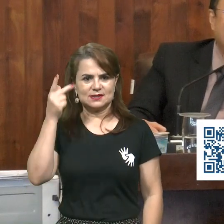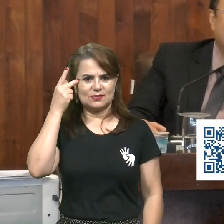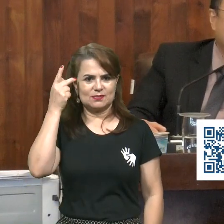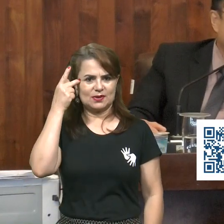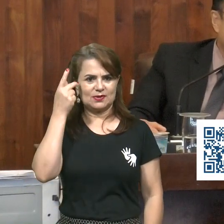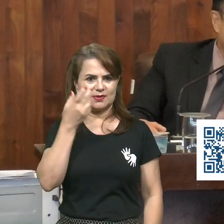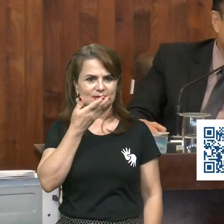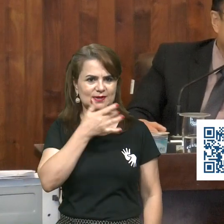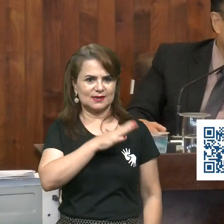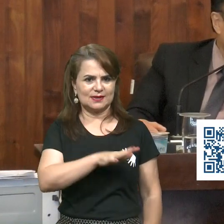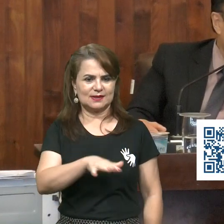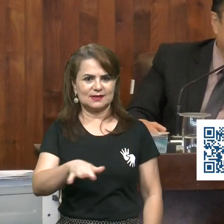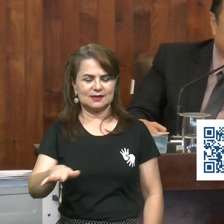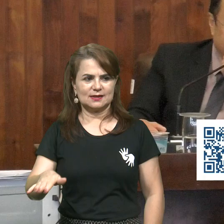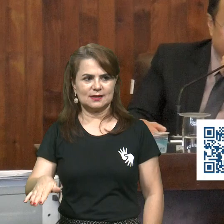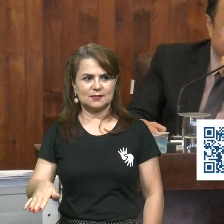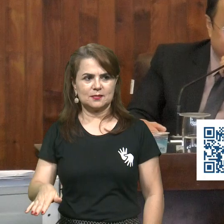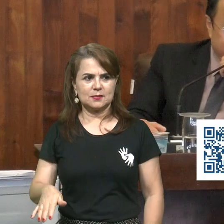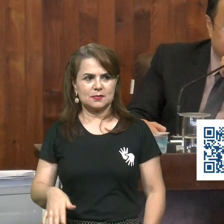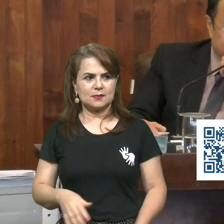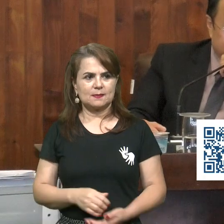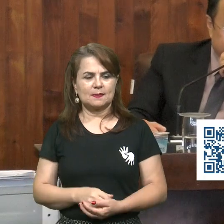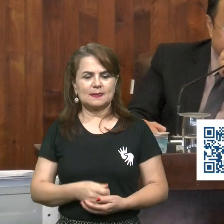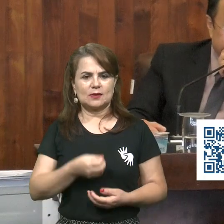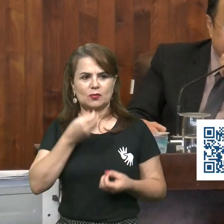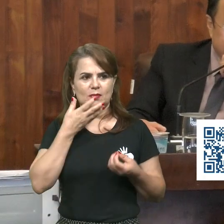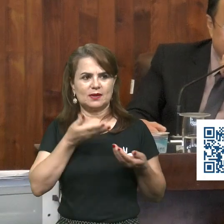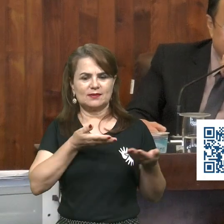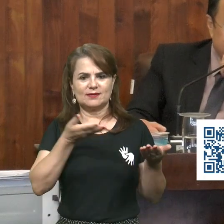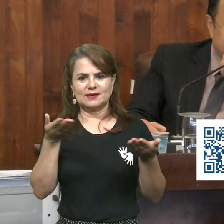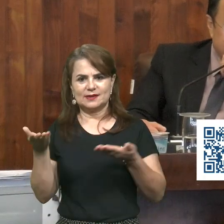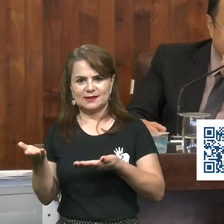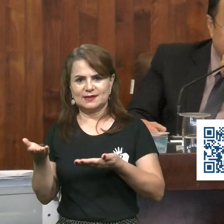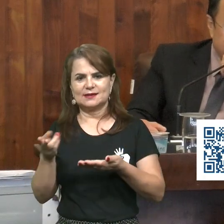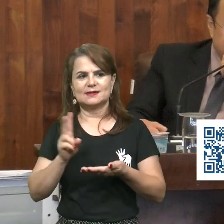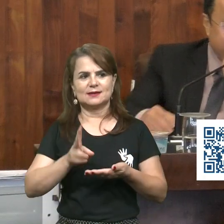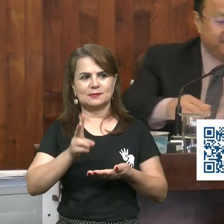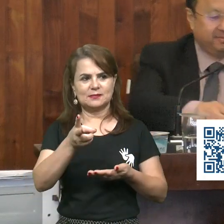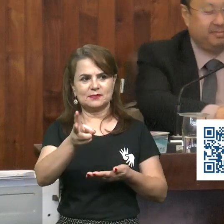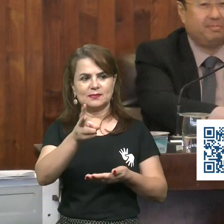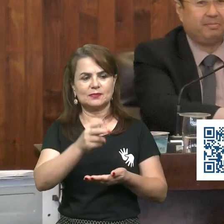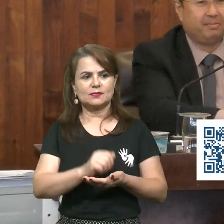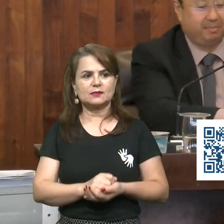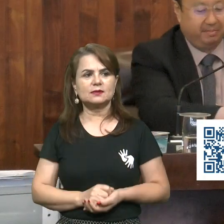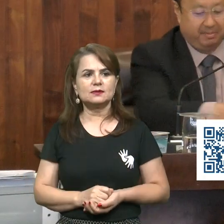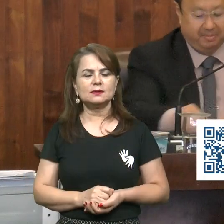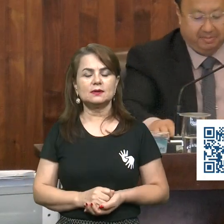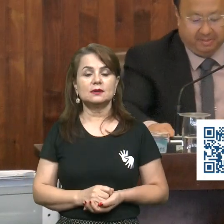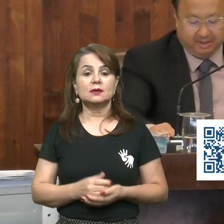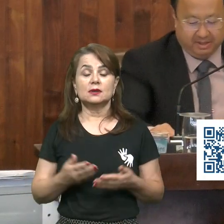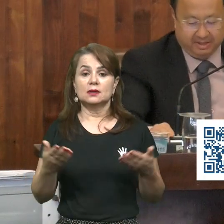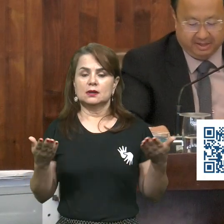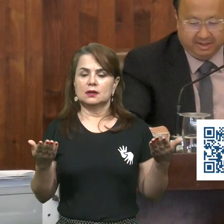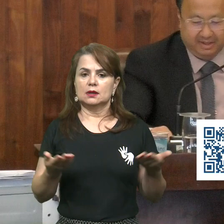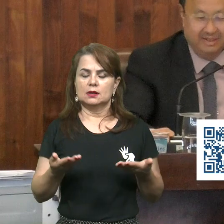Que seja sempre bem-vindo aos nossos trabalhos. Hein? Dando